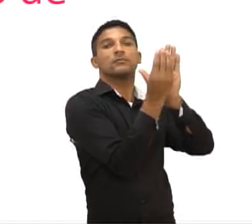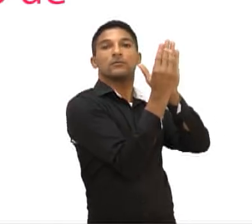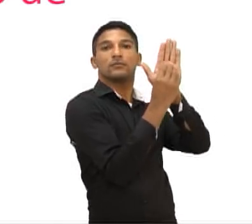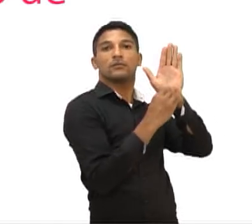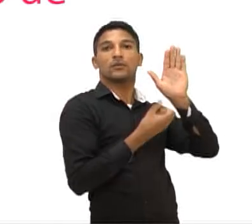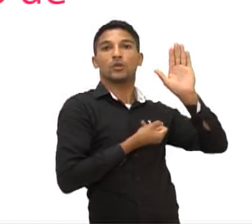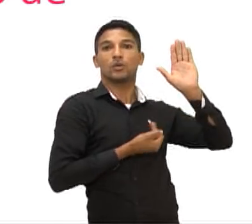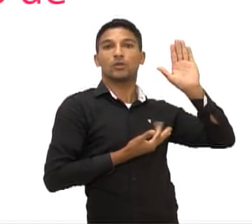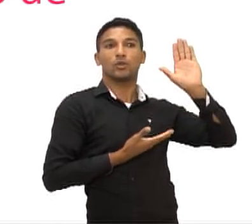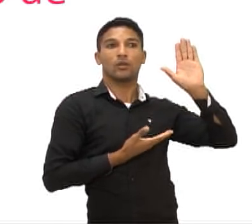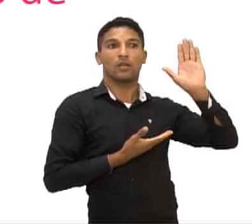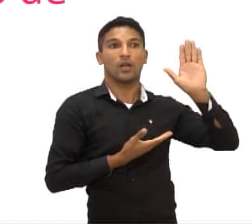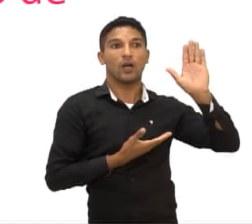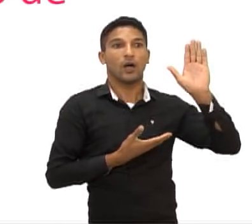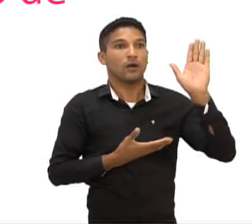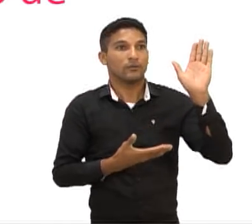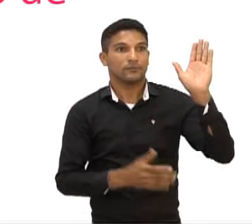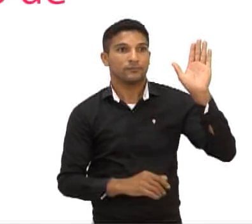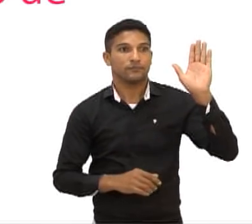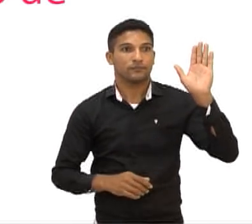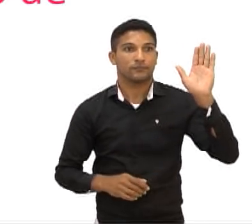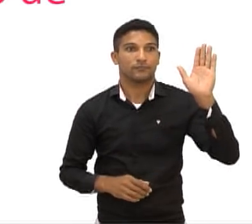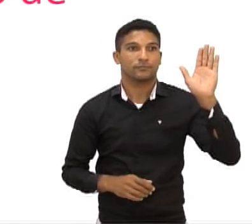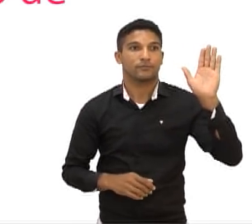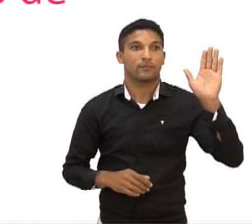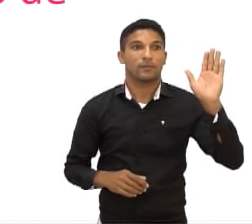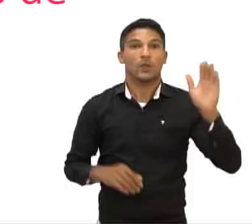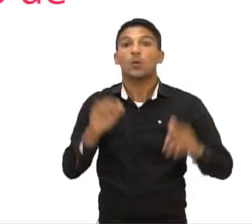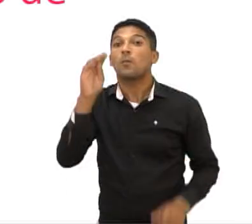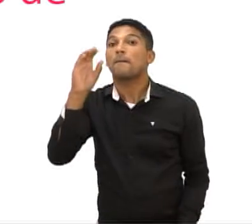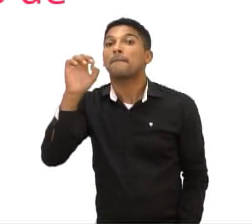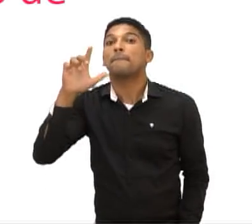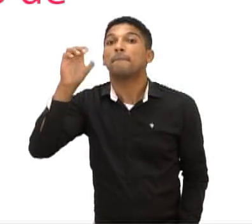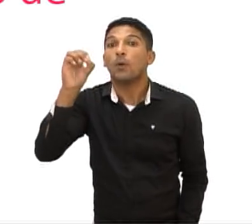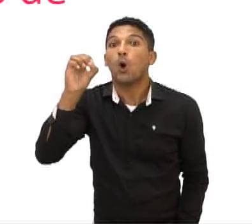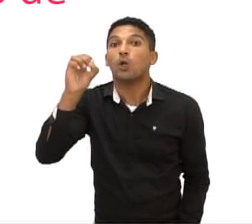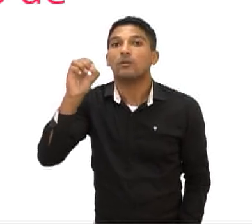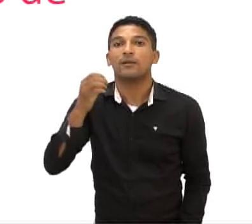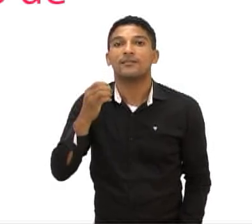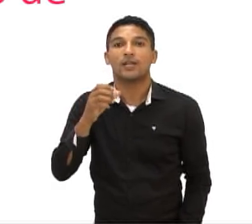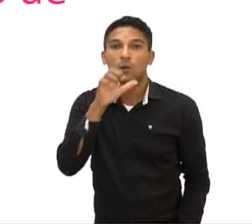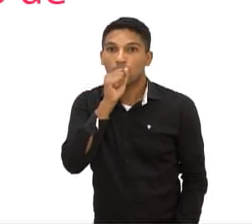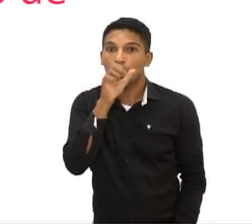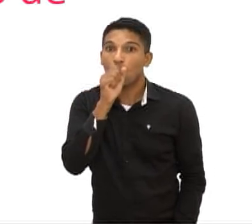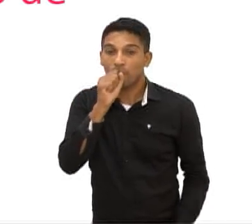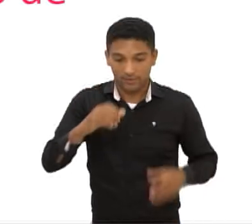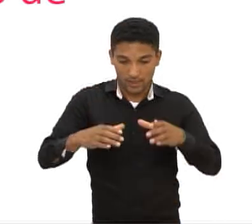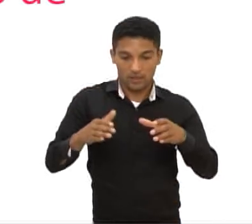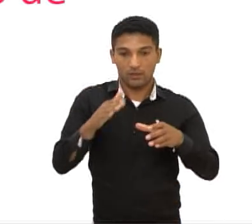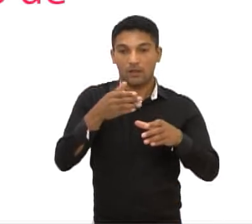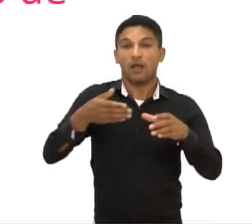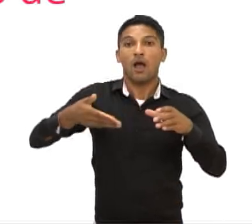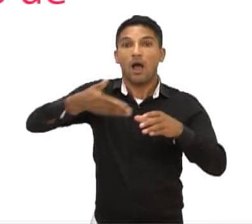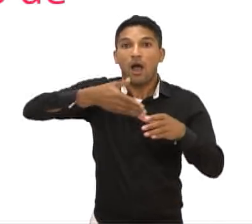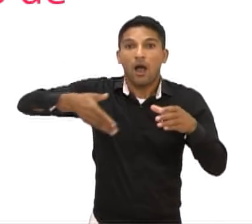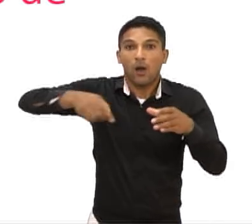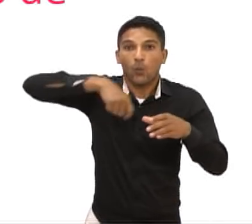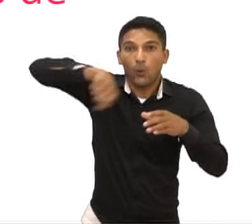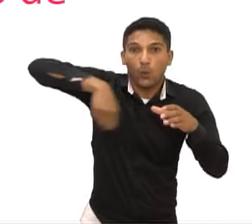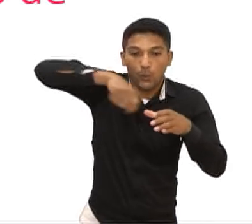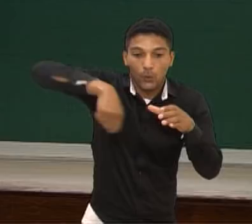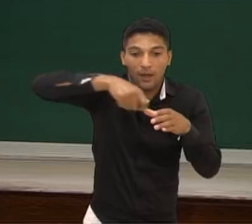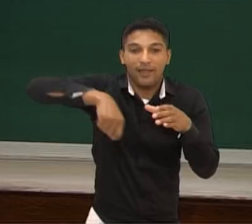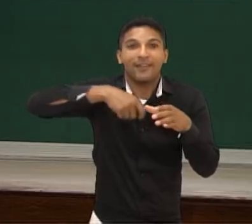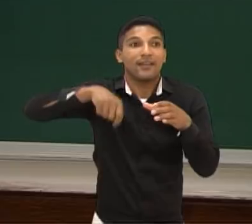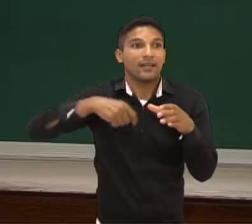de laranja, são necessários 2 copos e meios de farinha de trigo, certo? Então, o que tem a ver